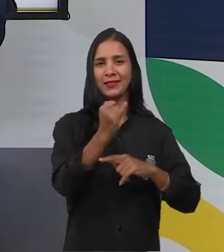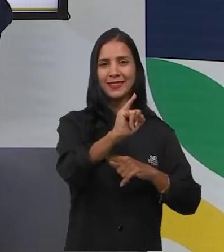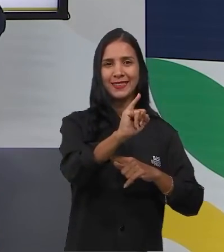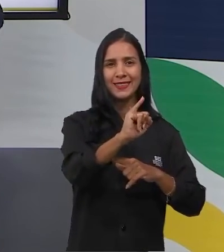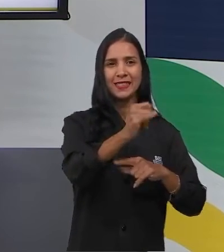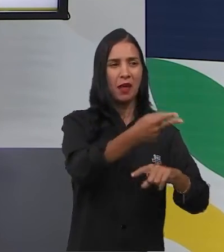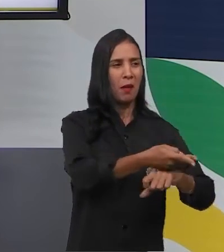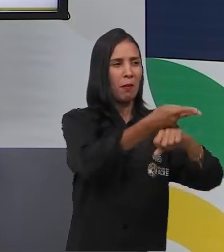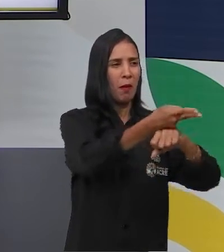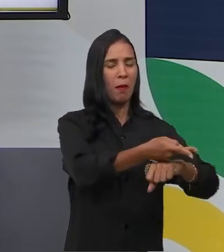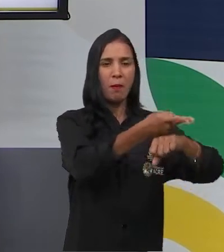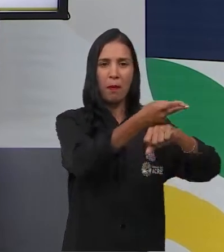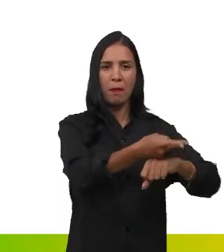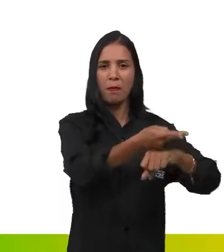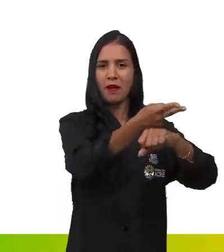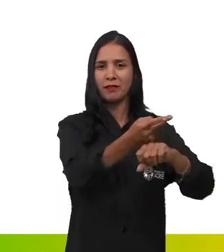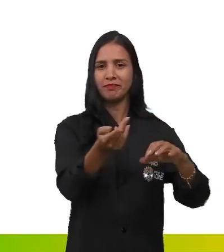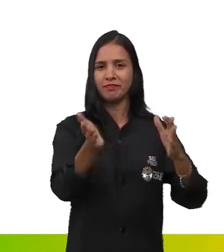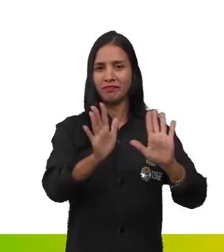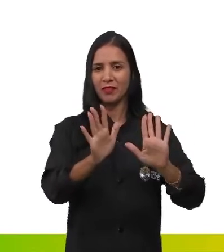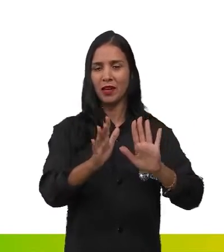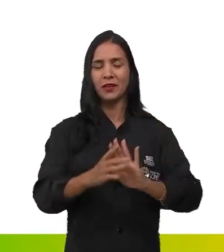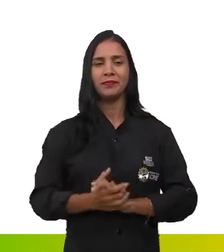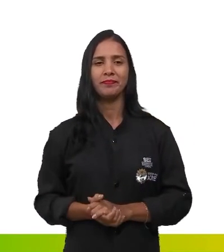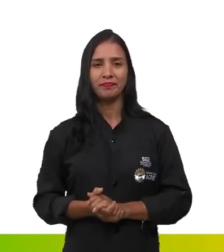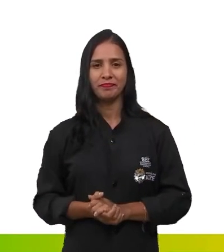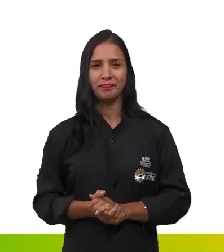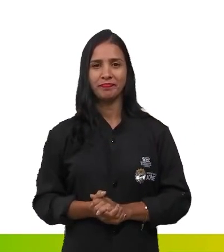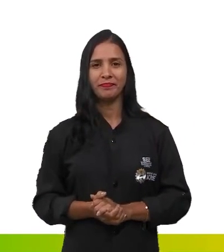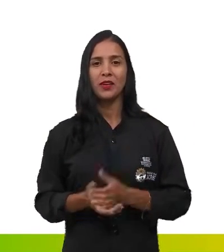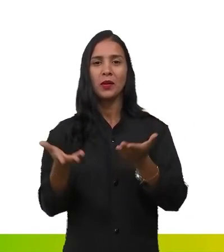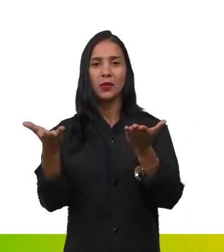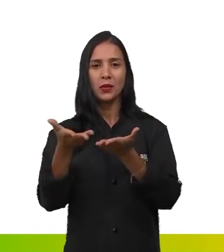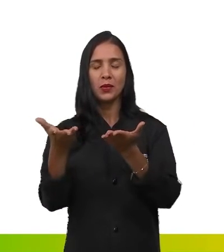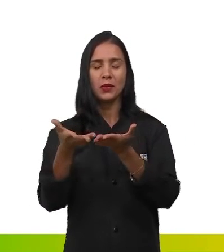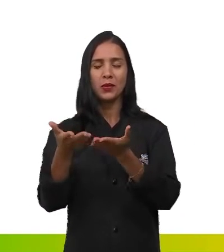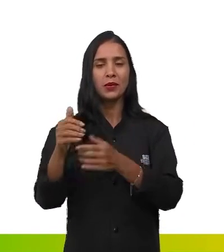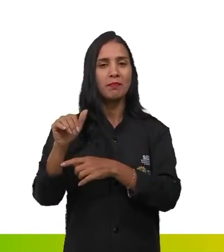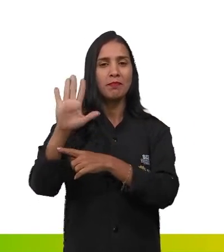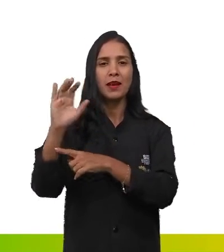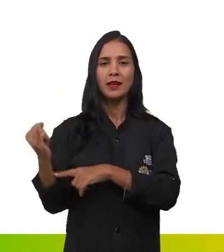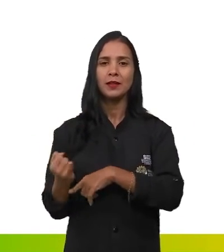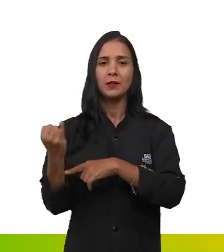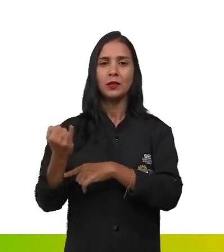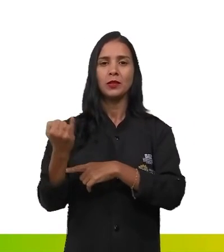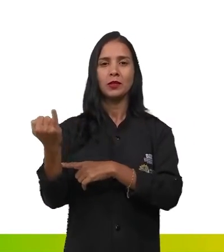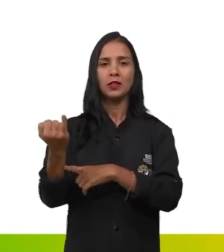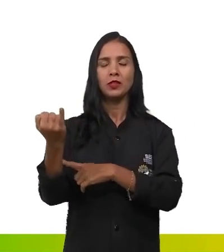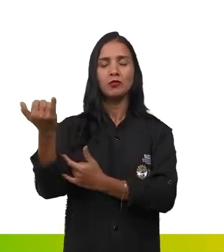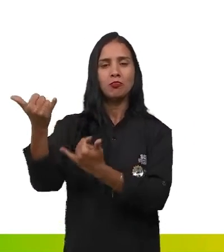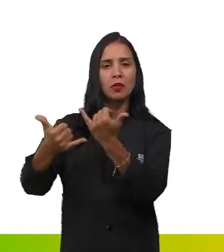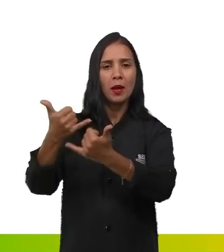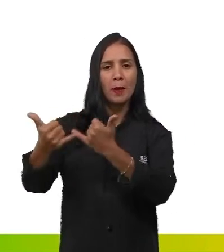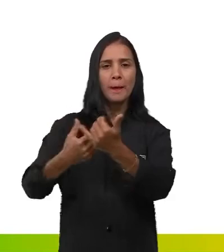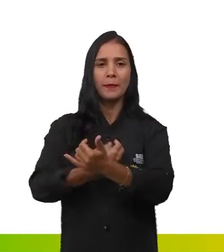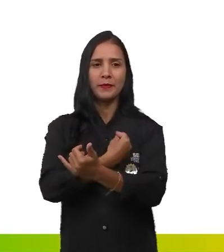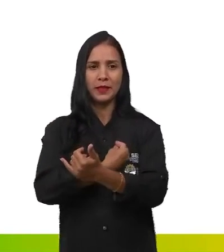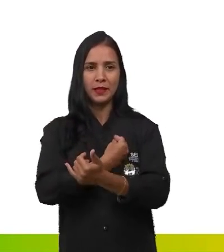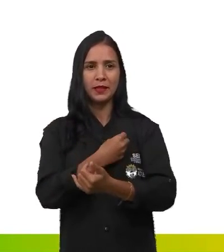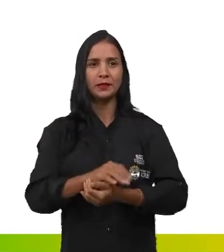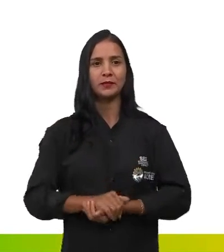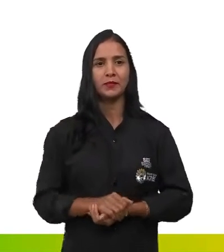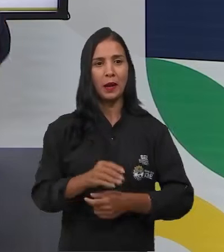interação. Acredito que não é o nosso gabarito. Então, por enquanto, vou descartando. B, melhora de